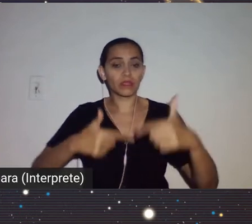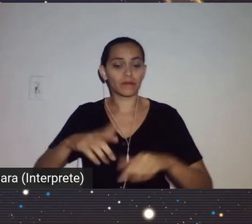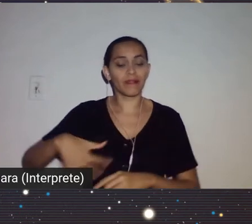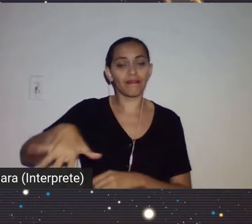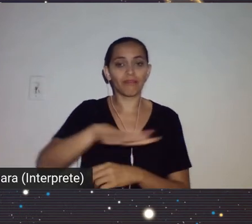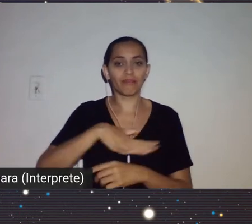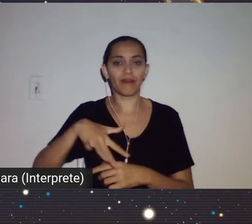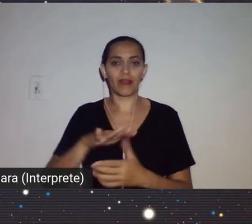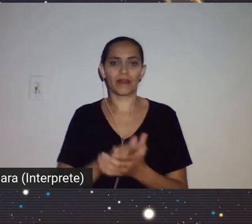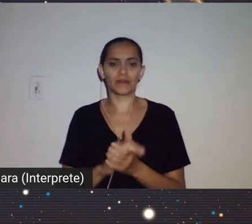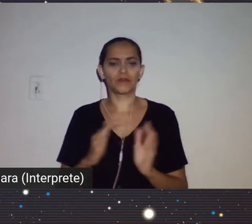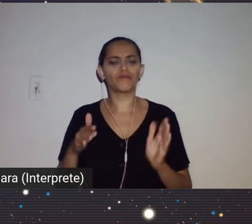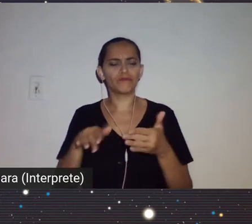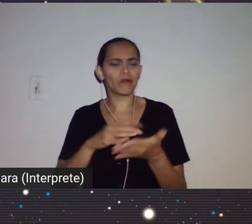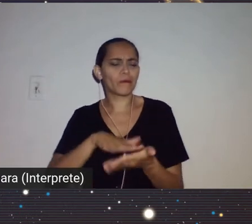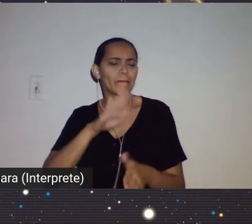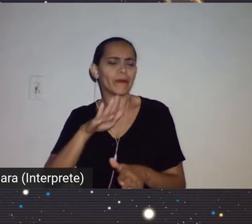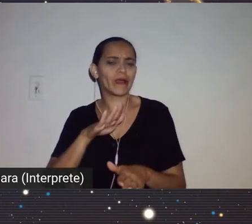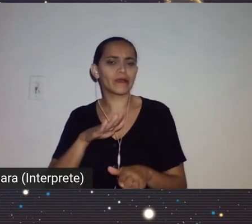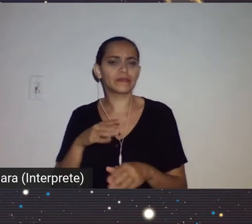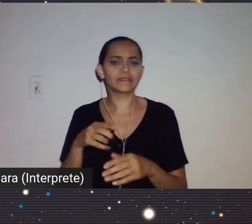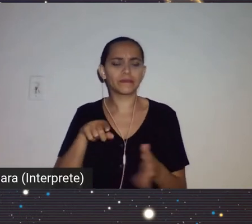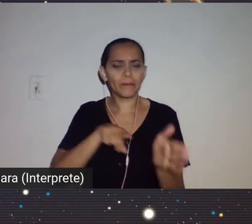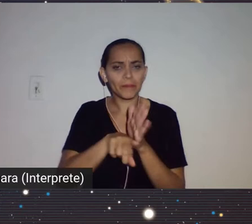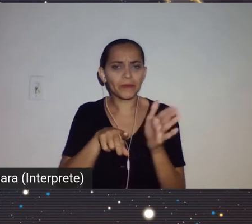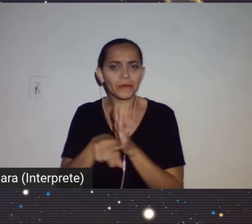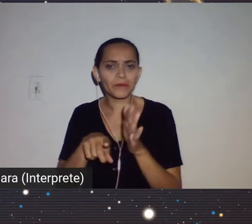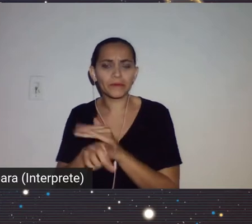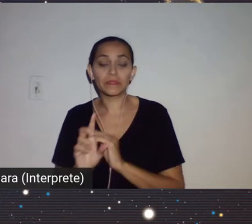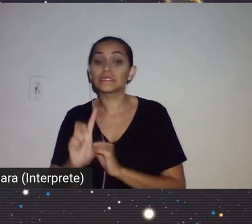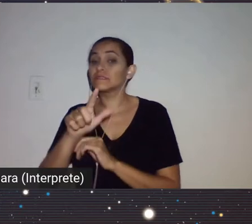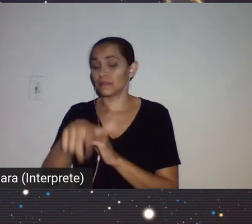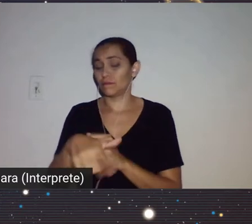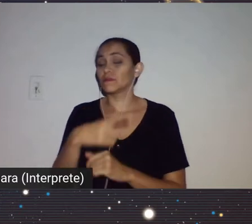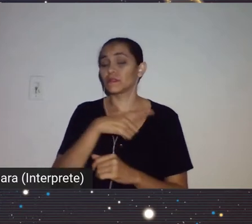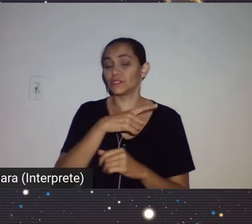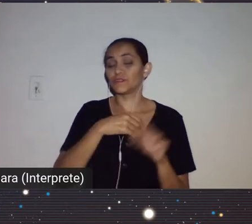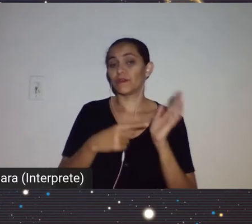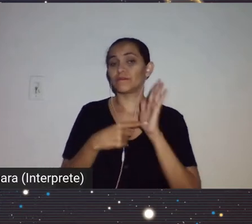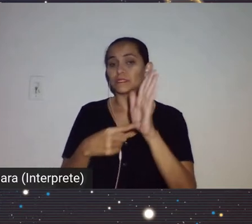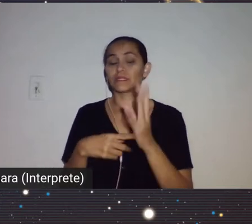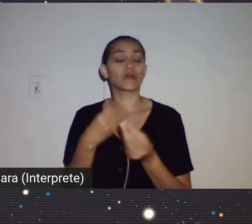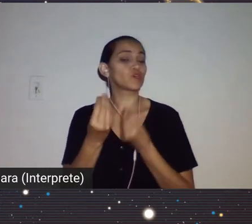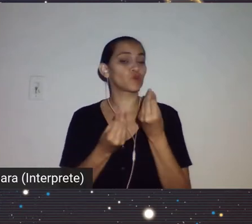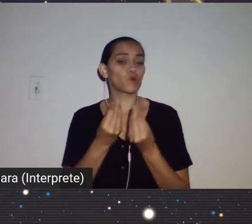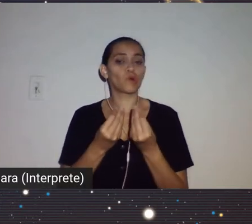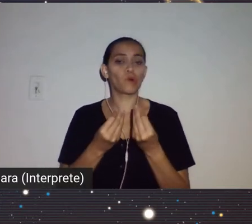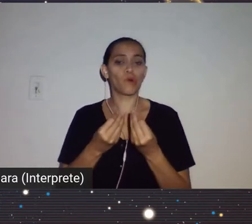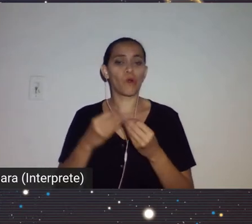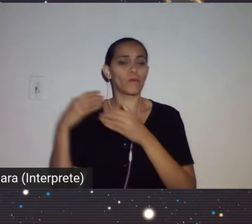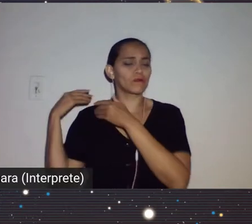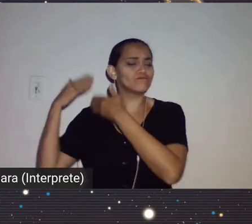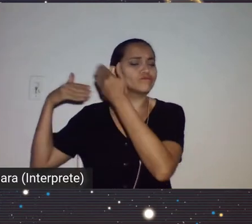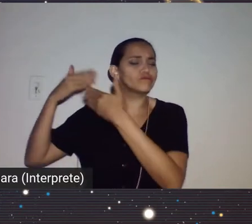ser mais perguntas depois que ela tiver apresentado, principalmente como foi a trajetória dela.